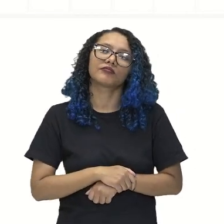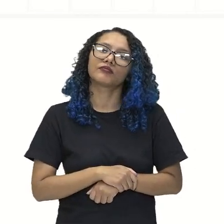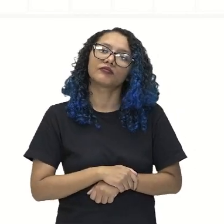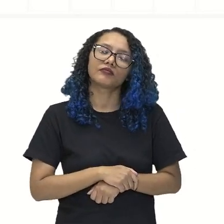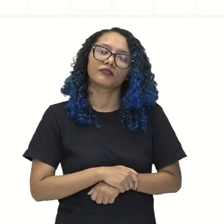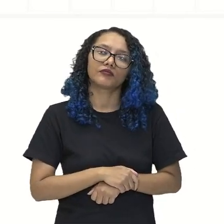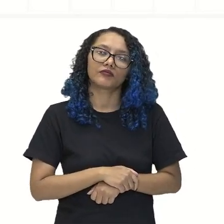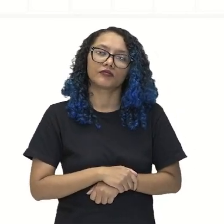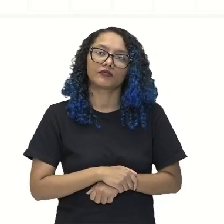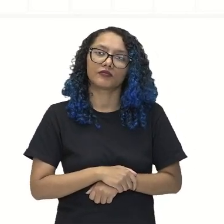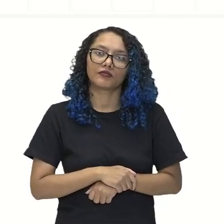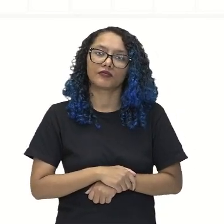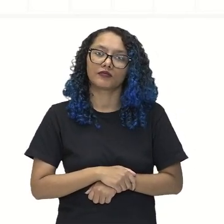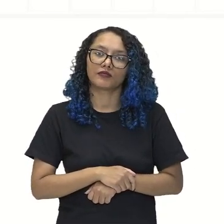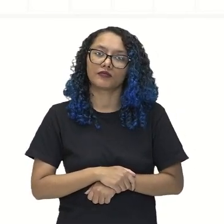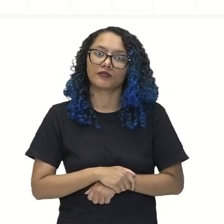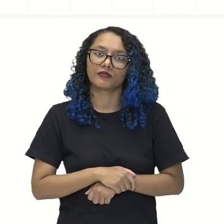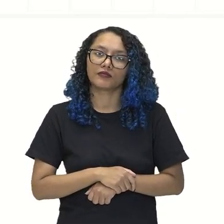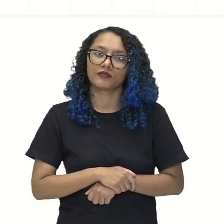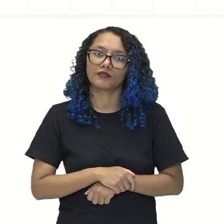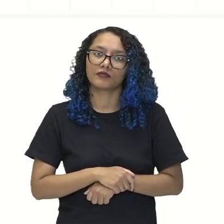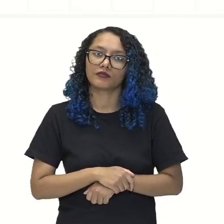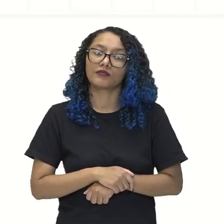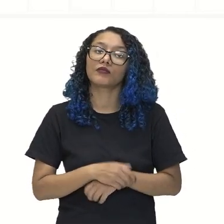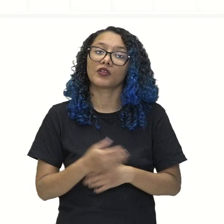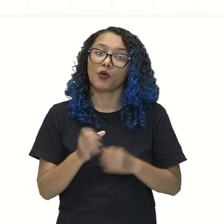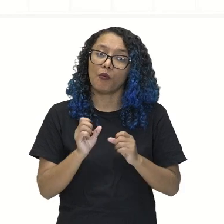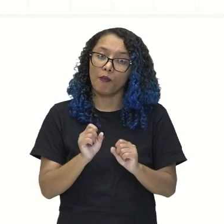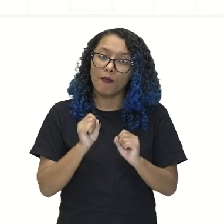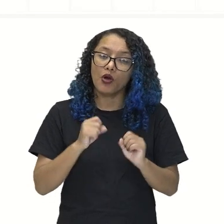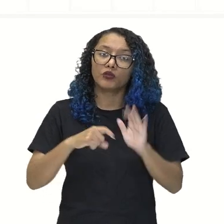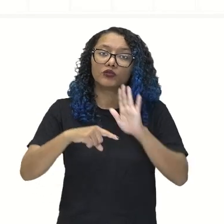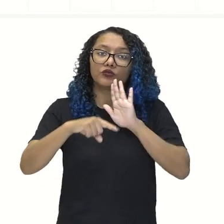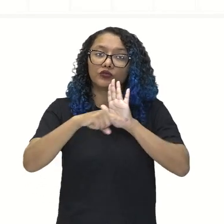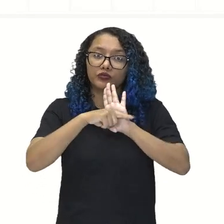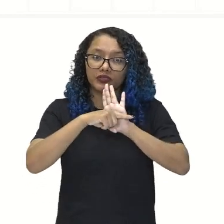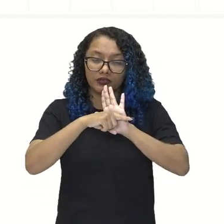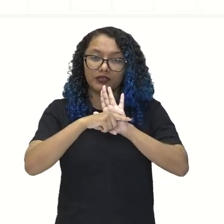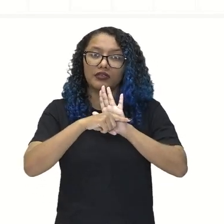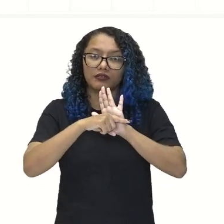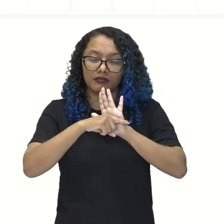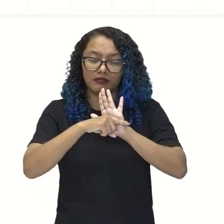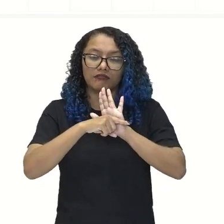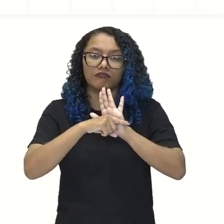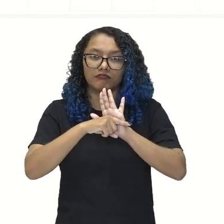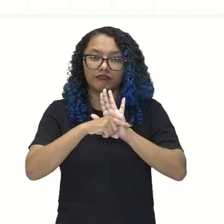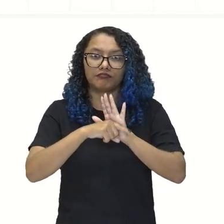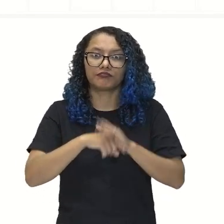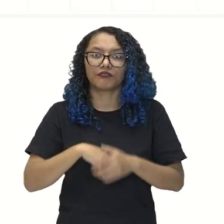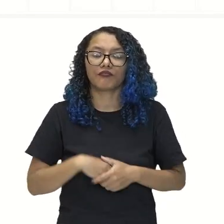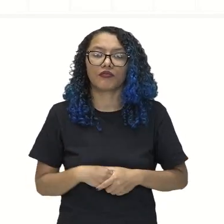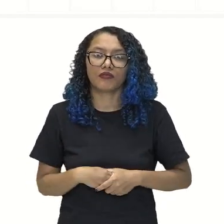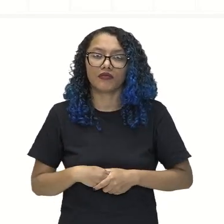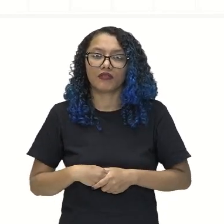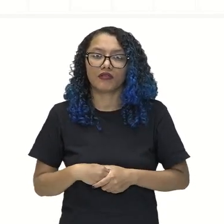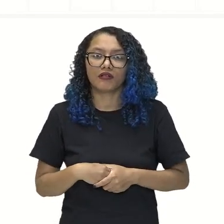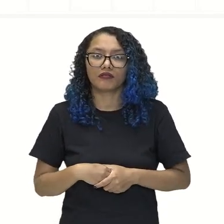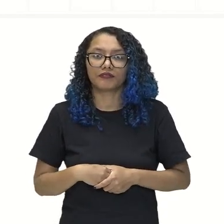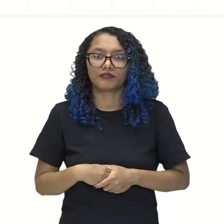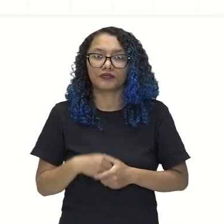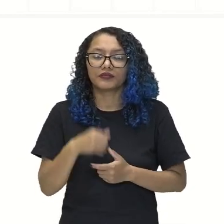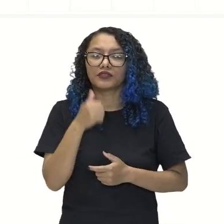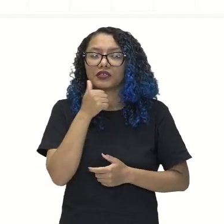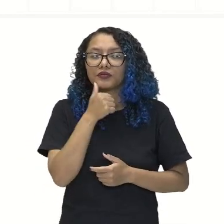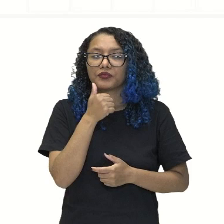saíram, então eu vou subtrair da variável y das meninas 7, ó.